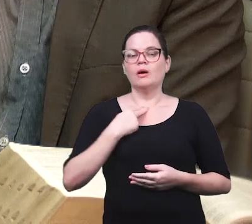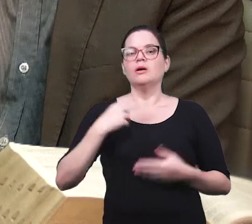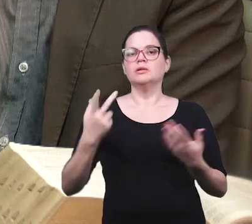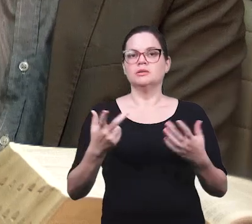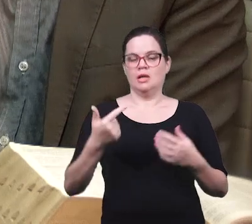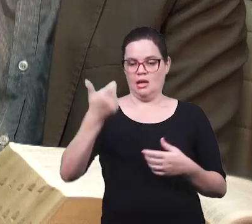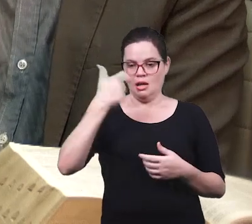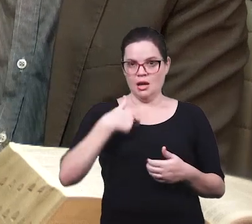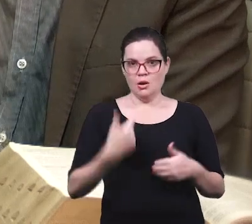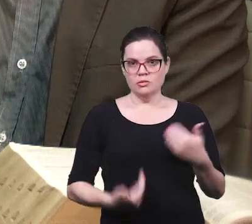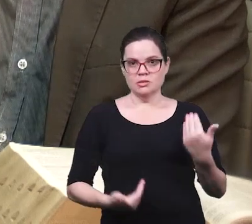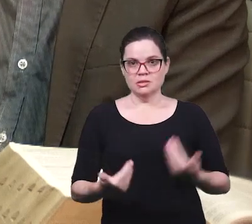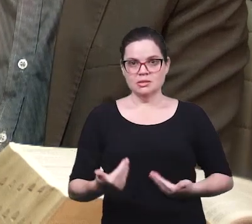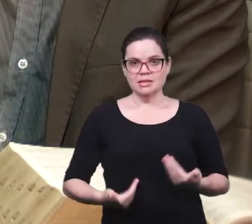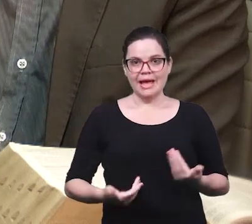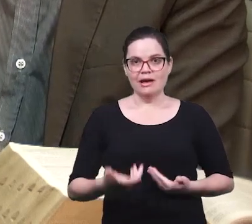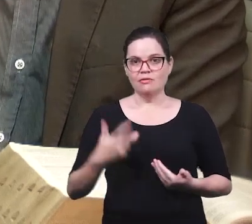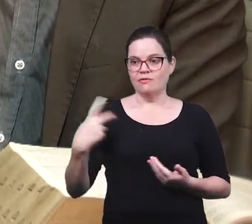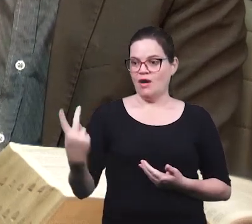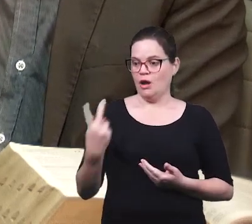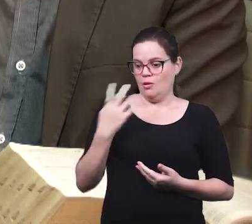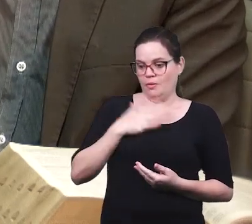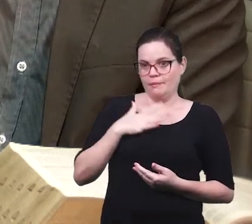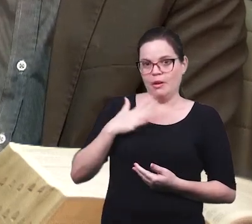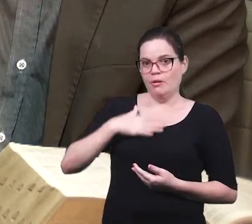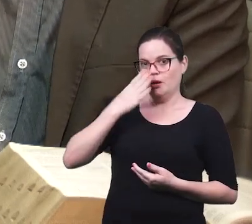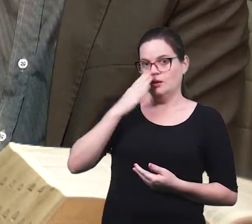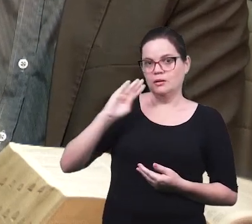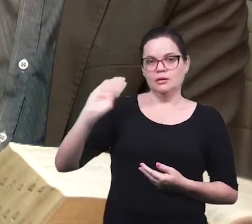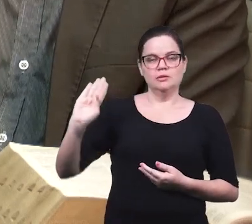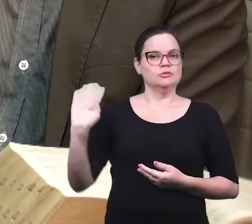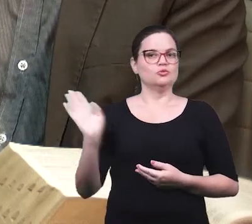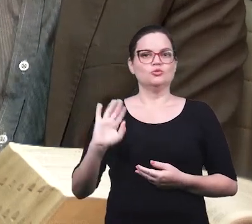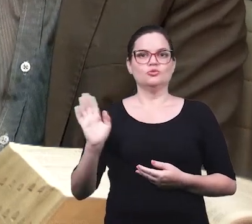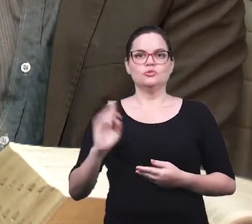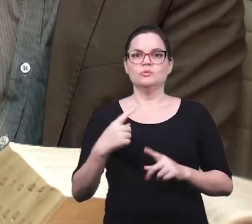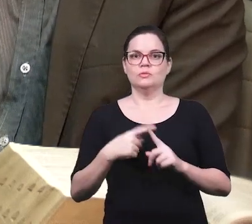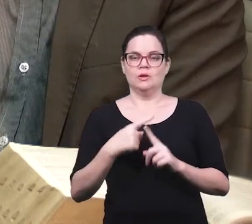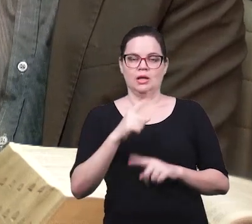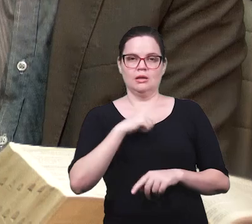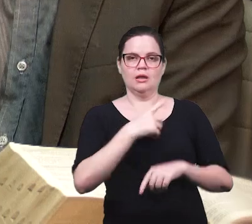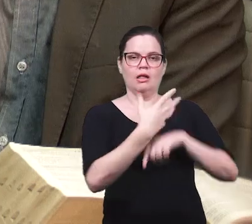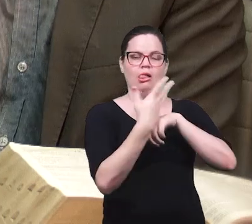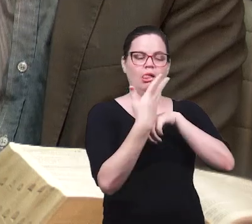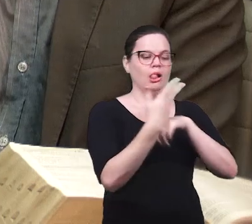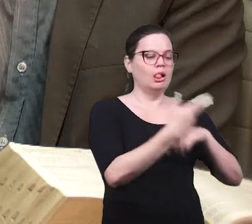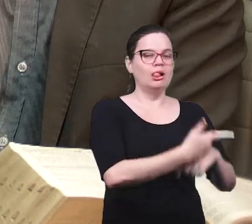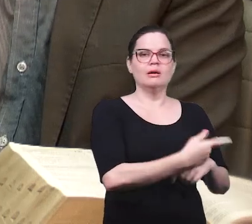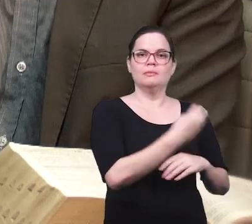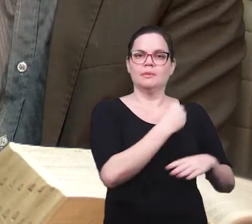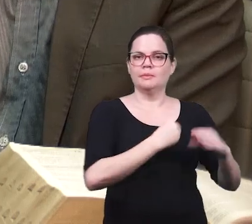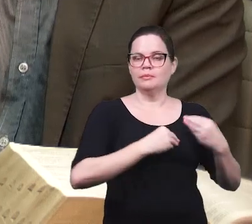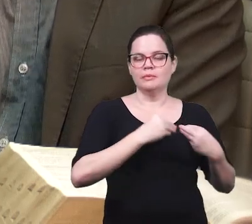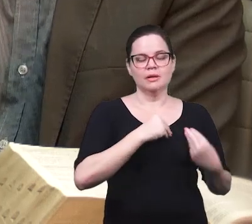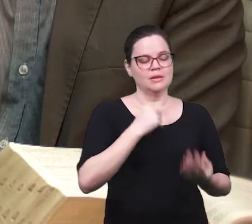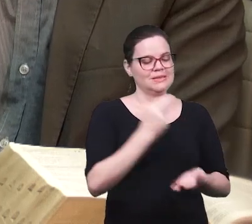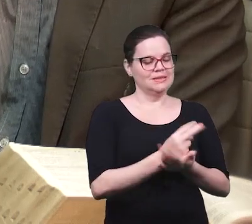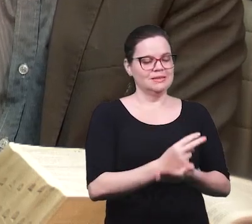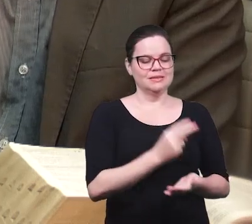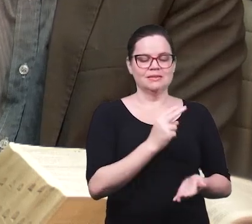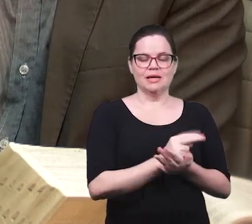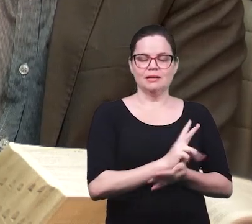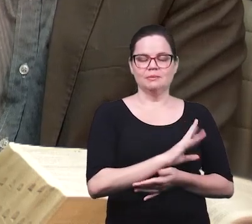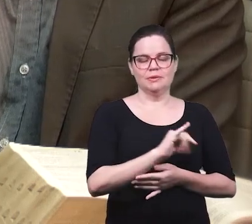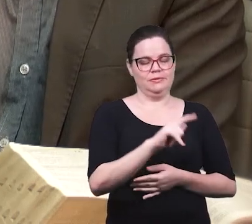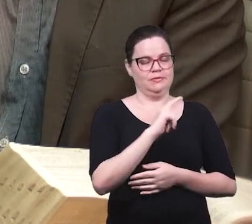cristãos. As ofertas, os banquetes para que nós venhamos a errar, sempre estarão